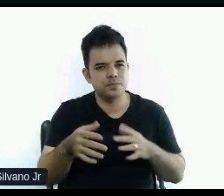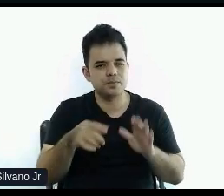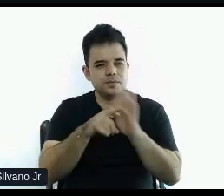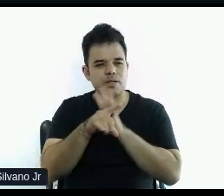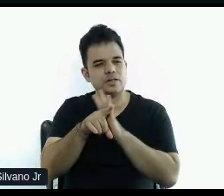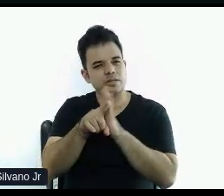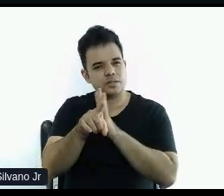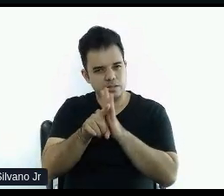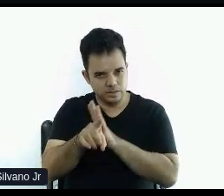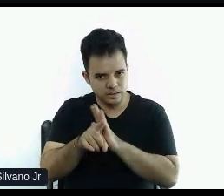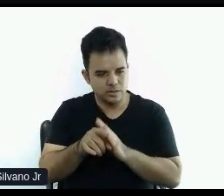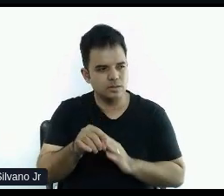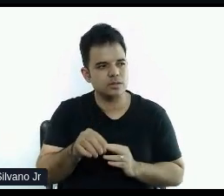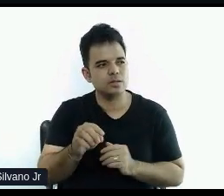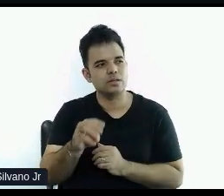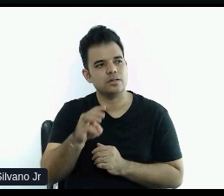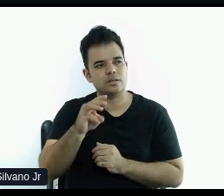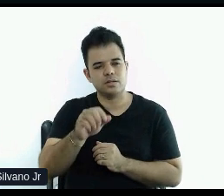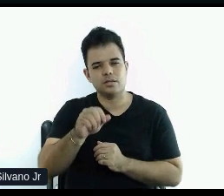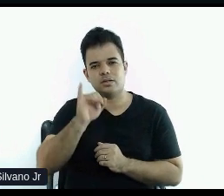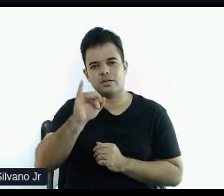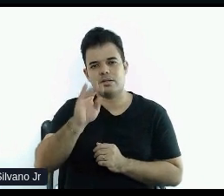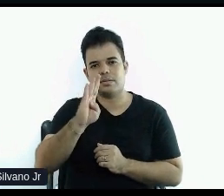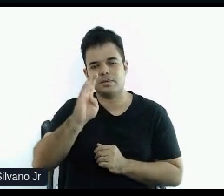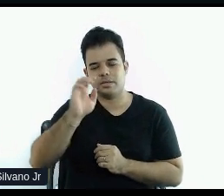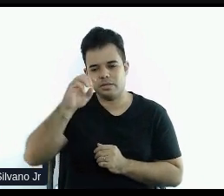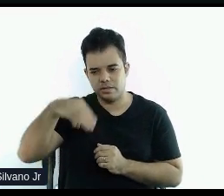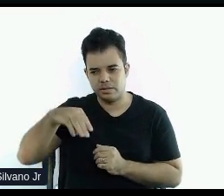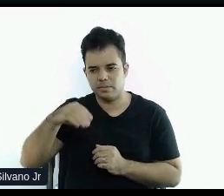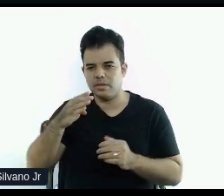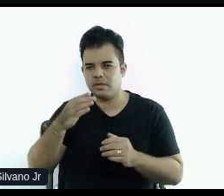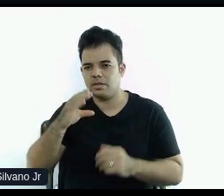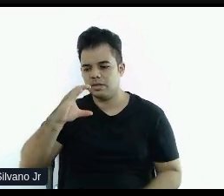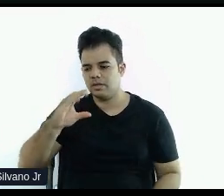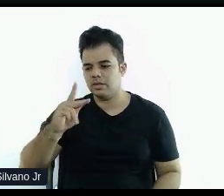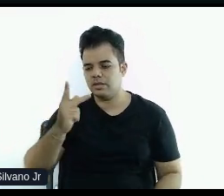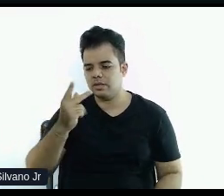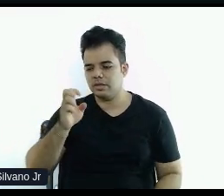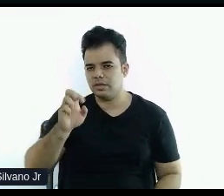gente usou o IBM Checker, que é uma ferramenta de validação automática,